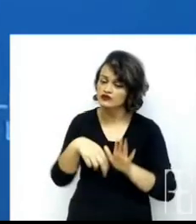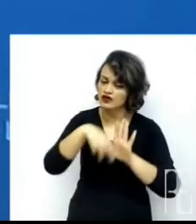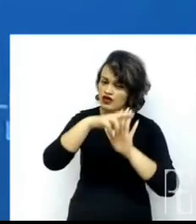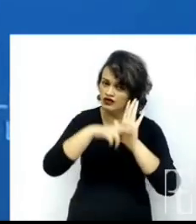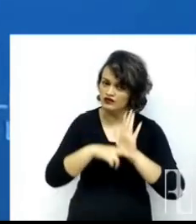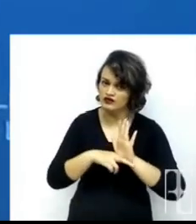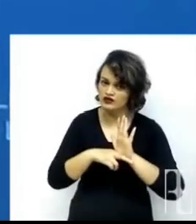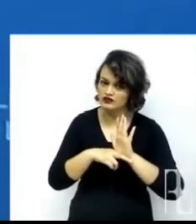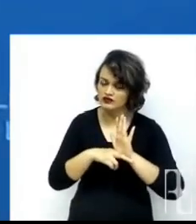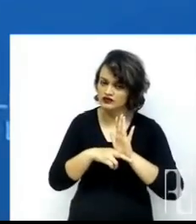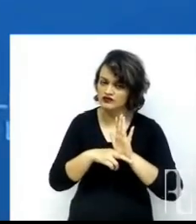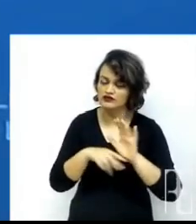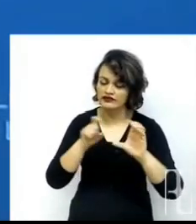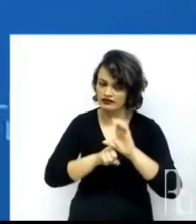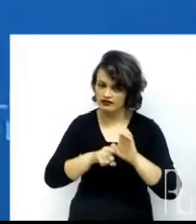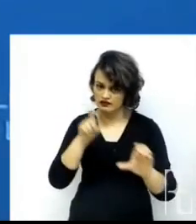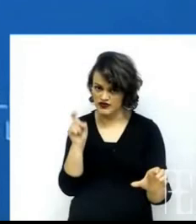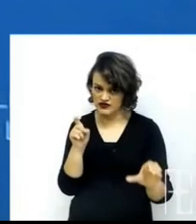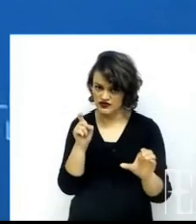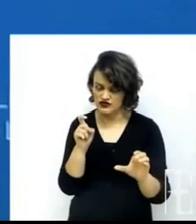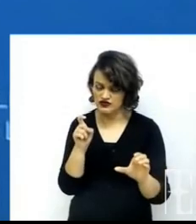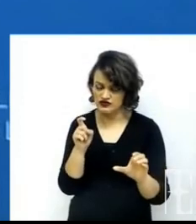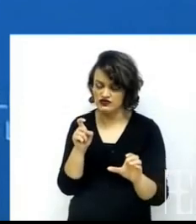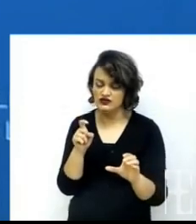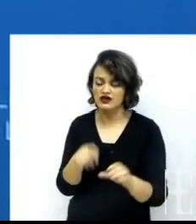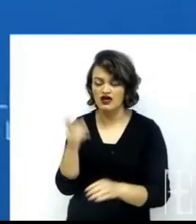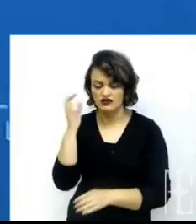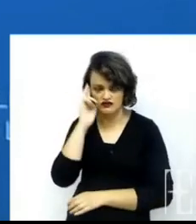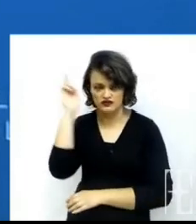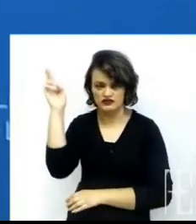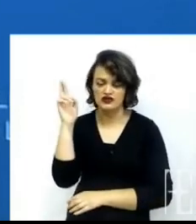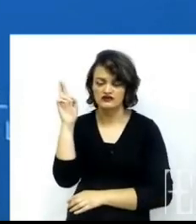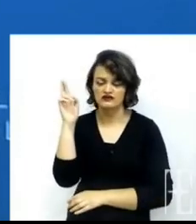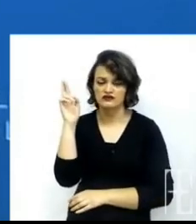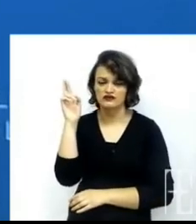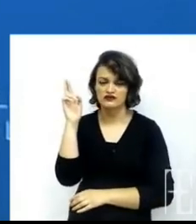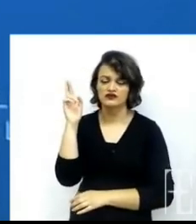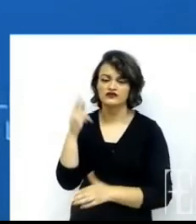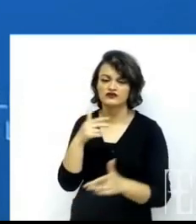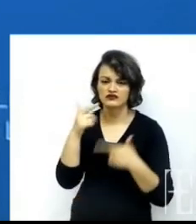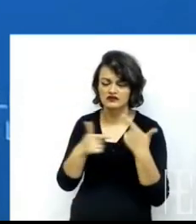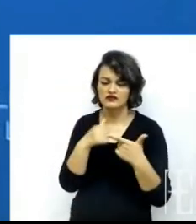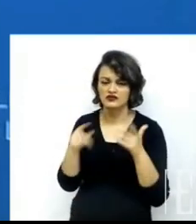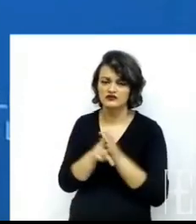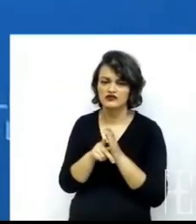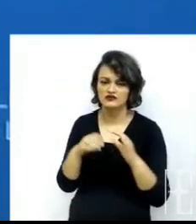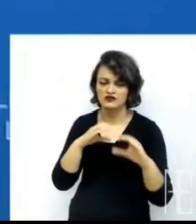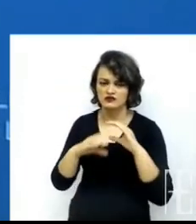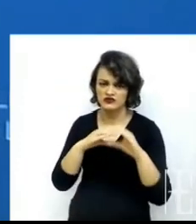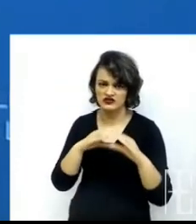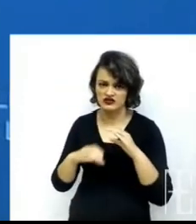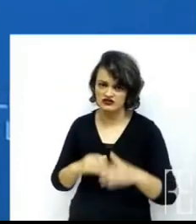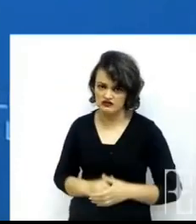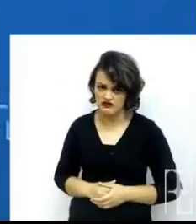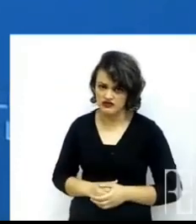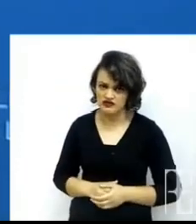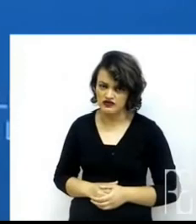regulador independente encarregado dos serviços de comunicação